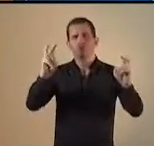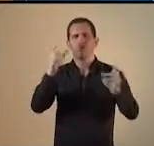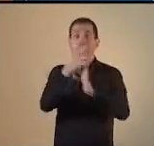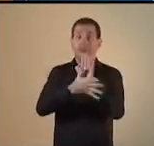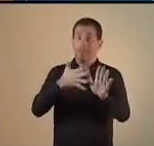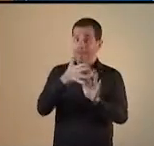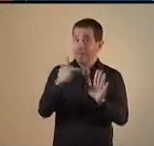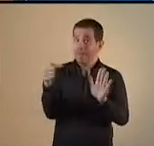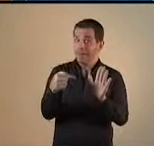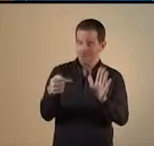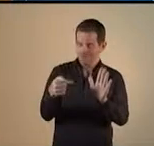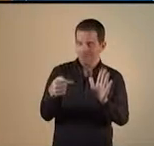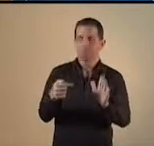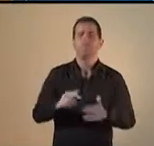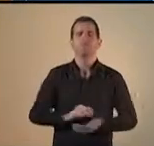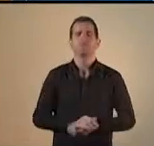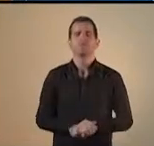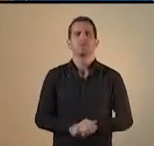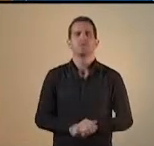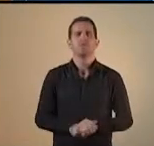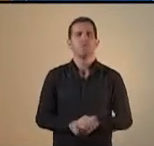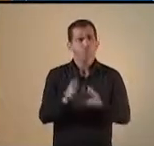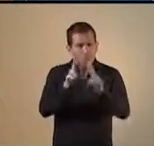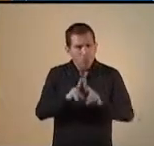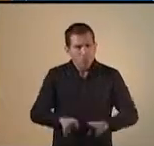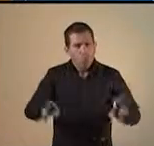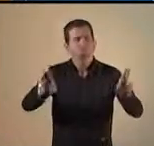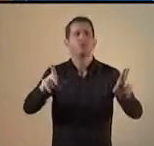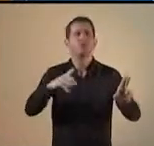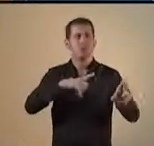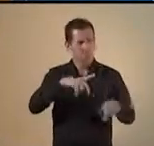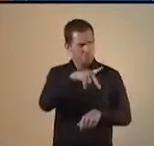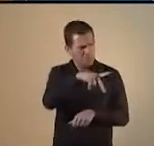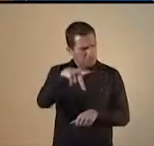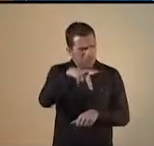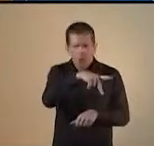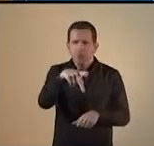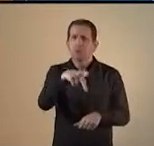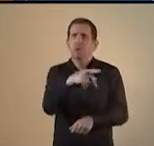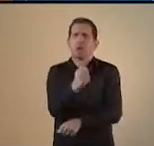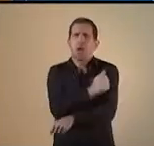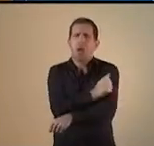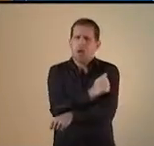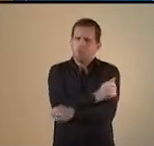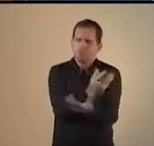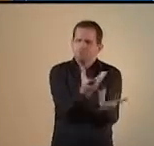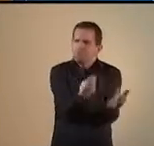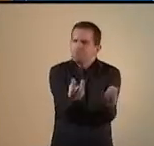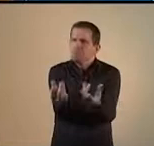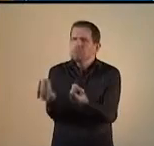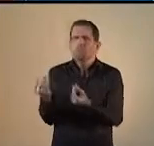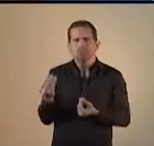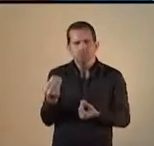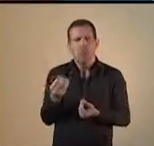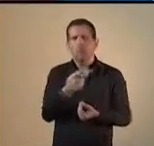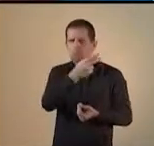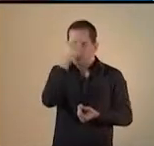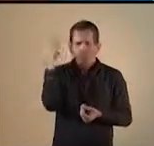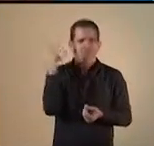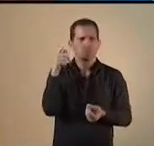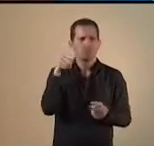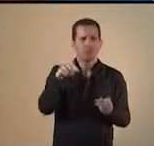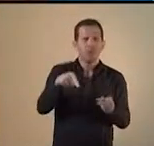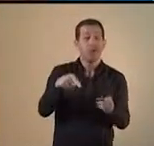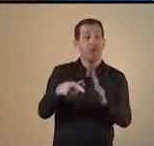Libras. A Universidade Federal de Santa Catarina já tem professores, muitos alunos, muita gente que